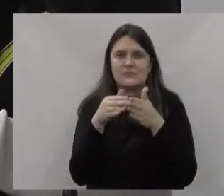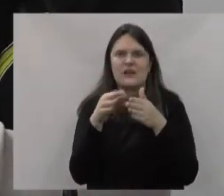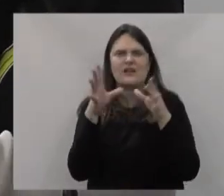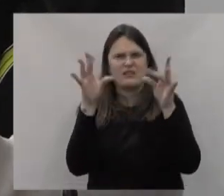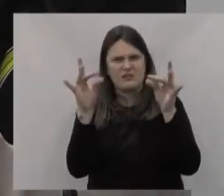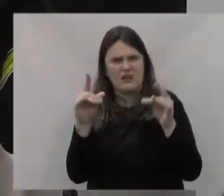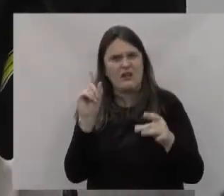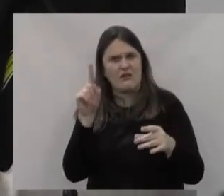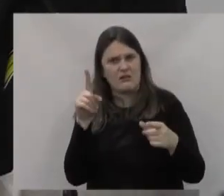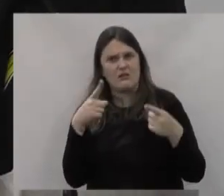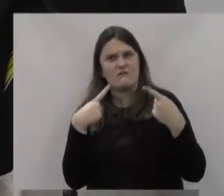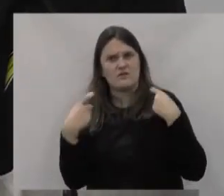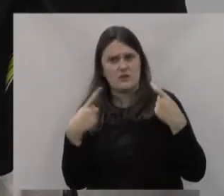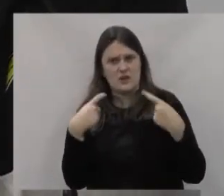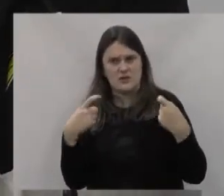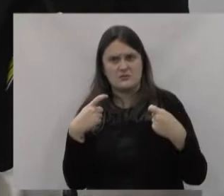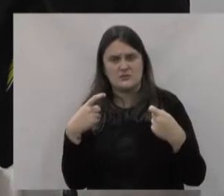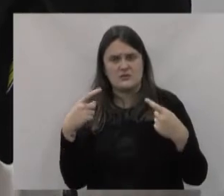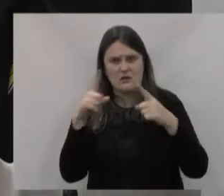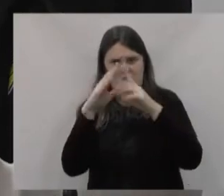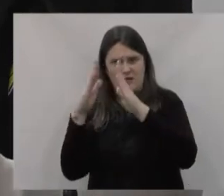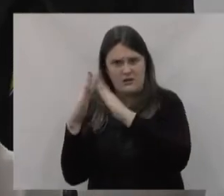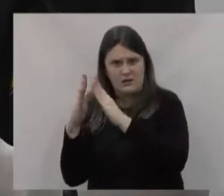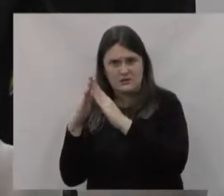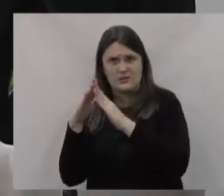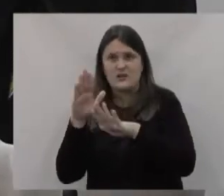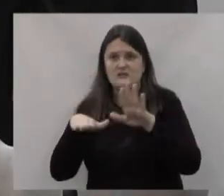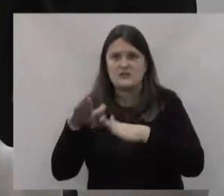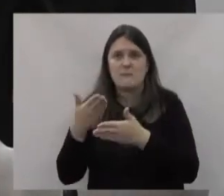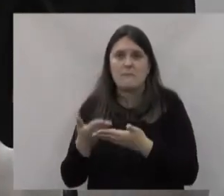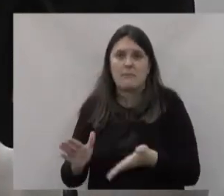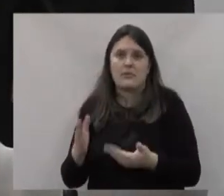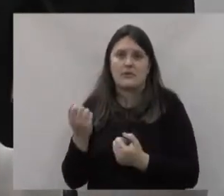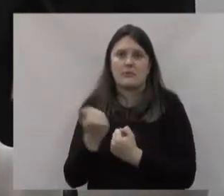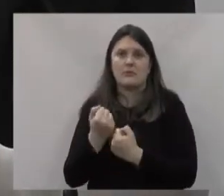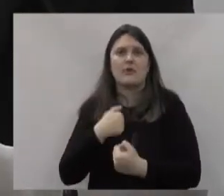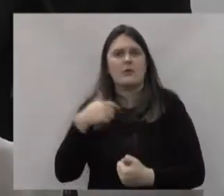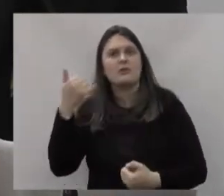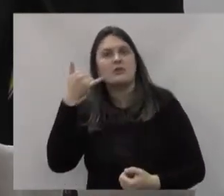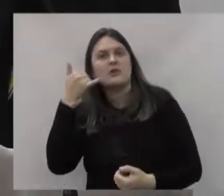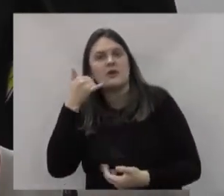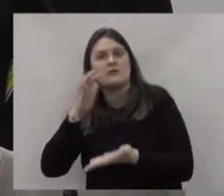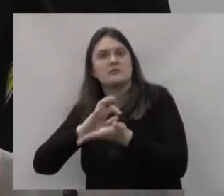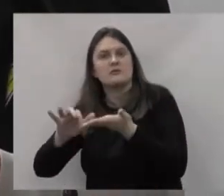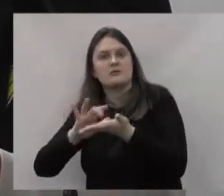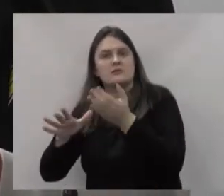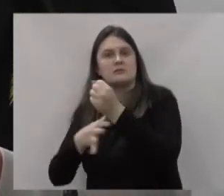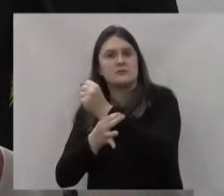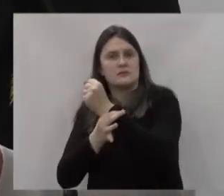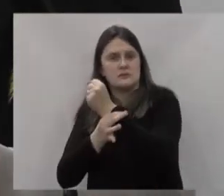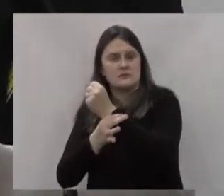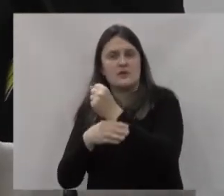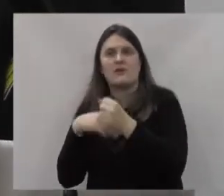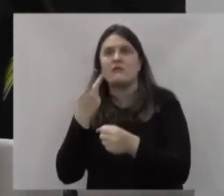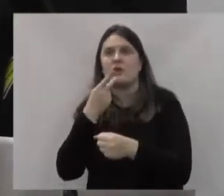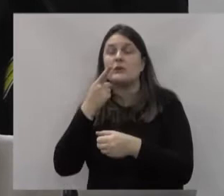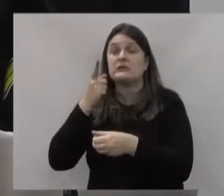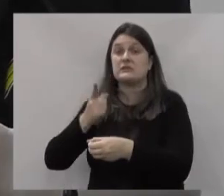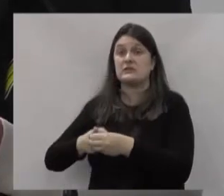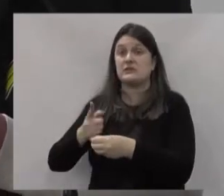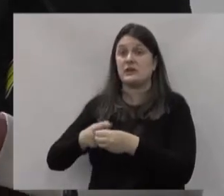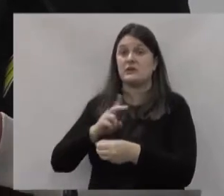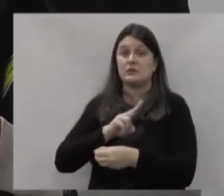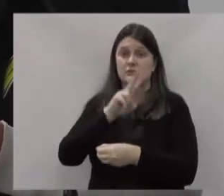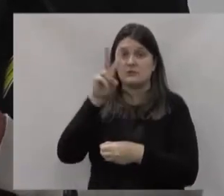doméstica? A gente acaba perdendo esse apoio. Então, assim, quando eu liguei para a Secretaria de segurança, ela falou que a União da